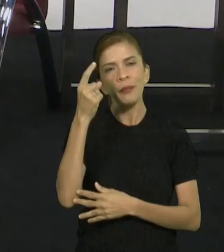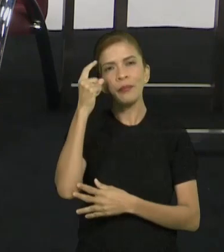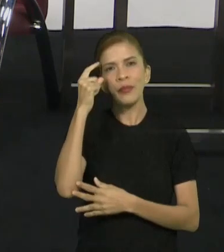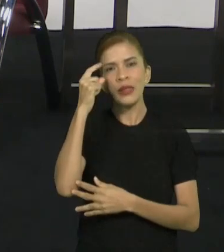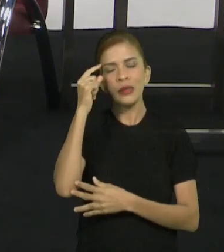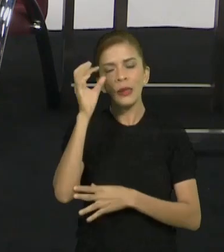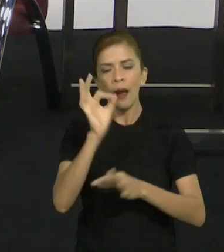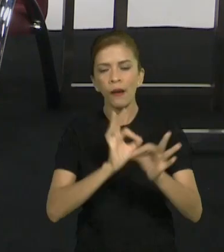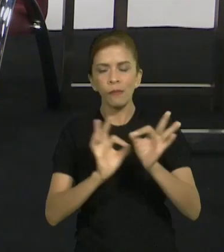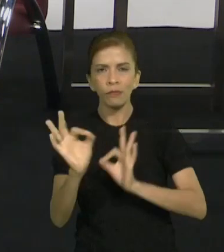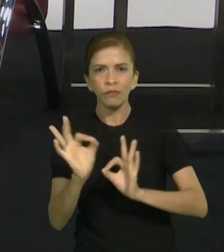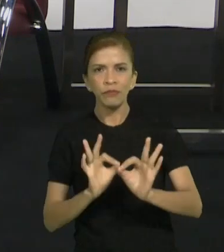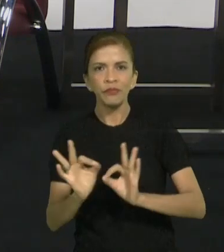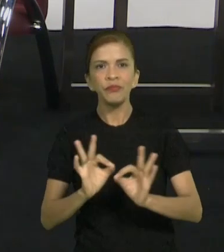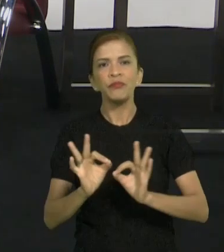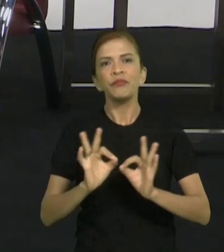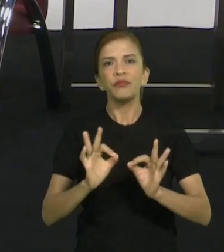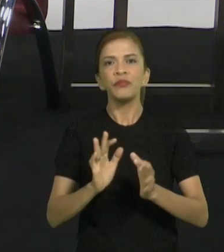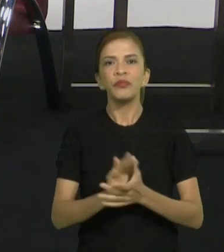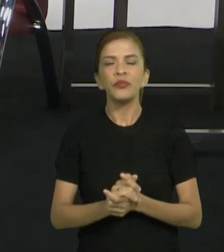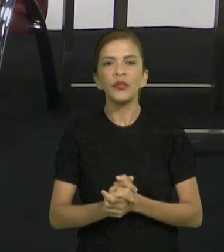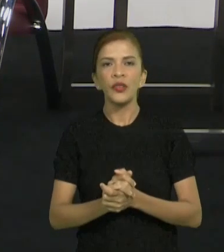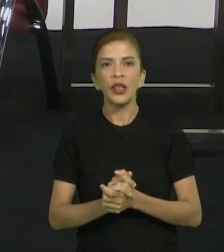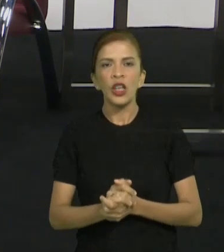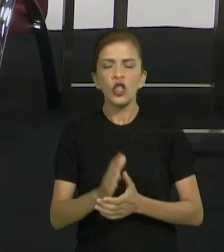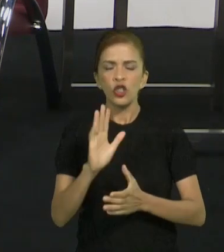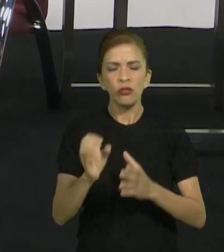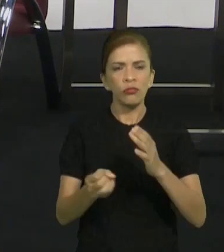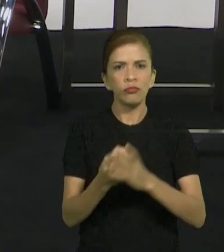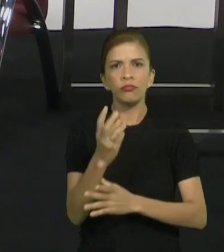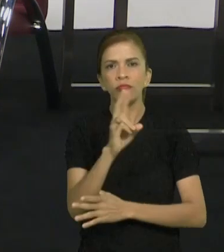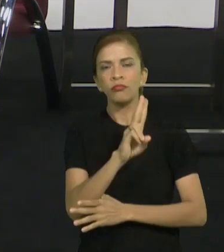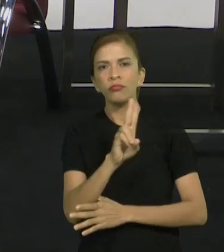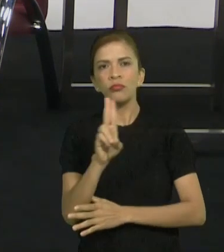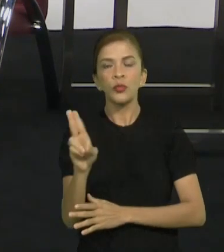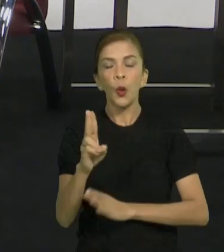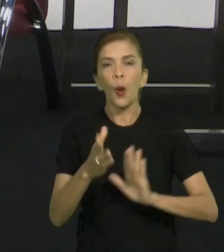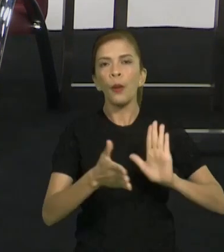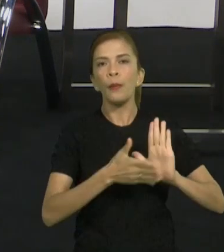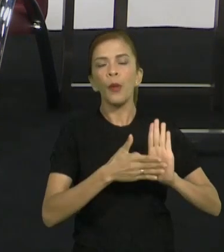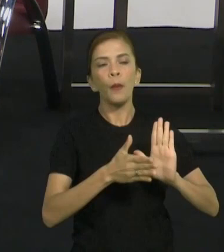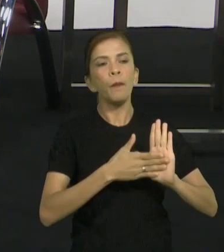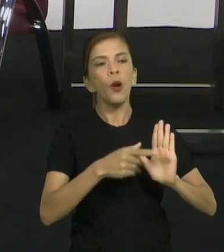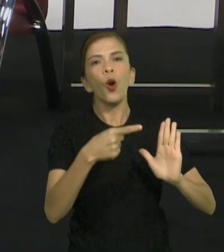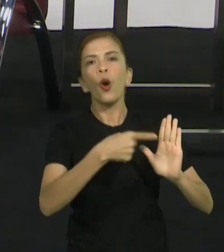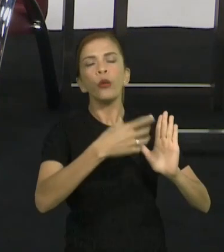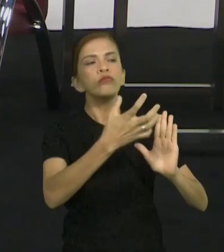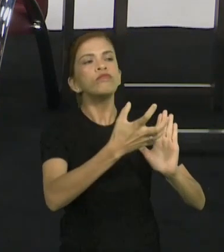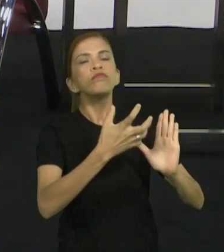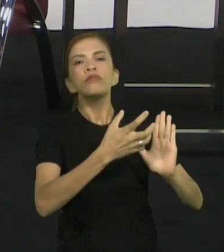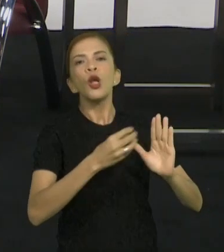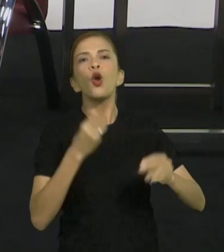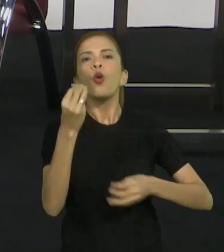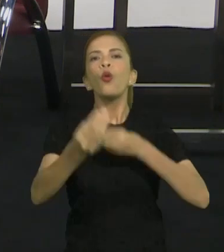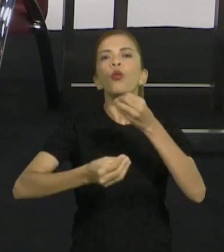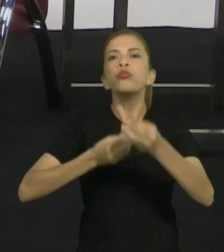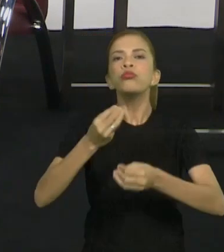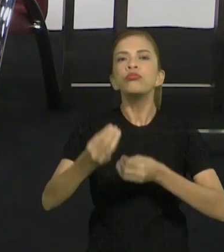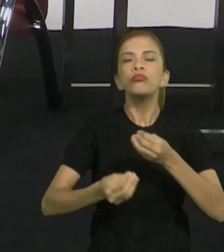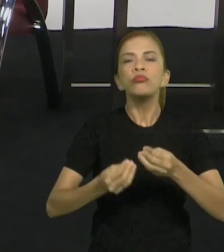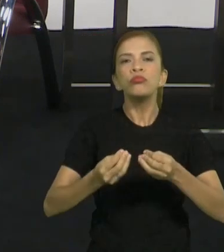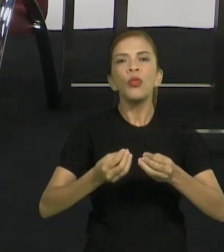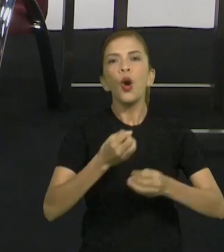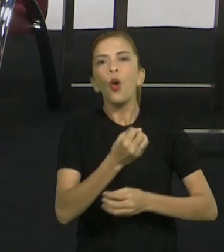Ela já tinha pensado. E aí ela já chegou com o nome do boi, com a proposta do que ela queria, com a